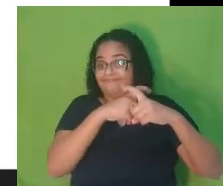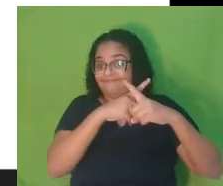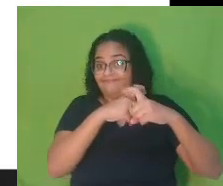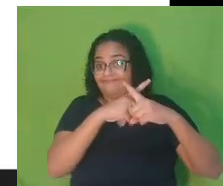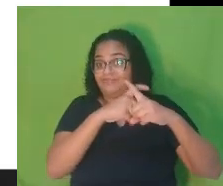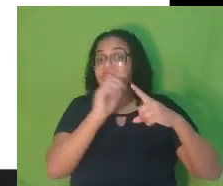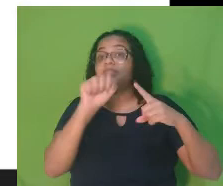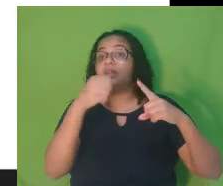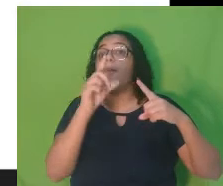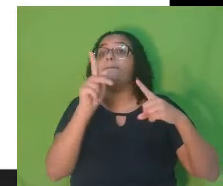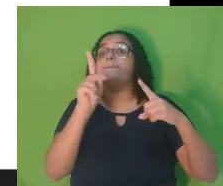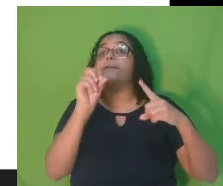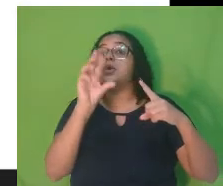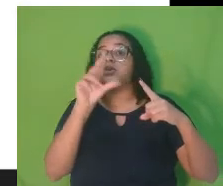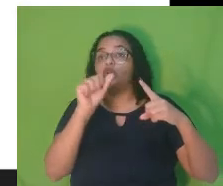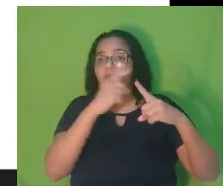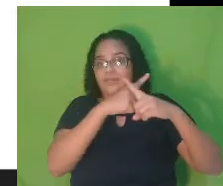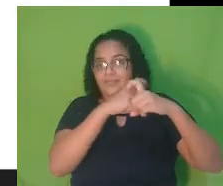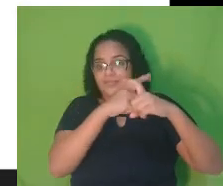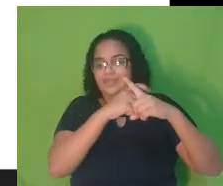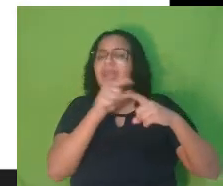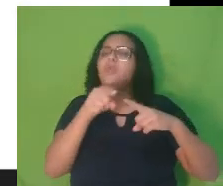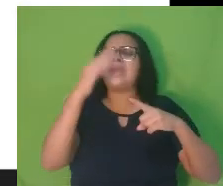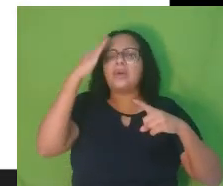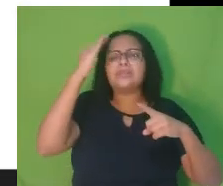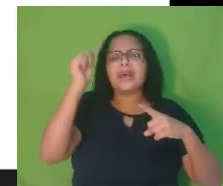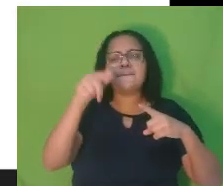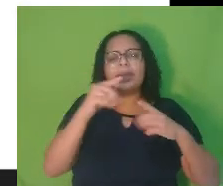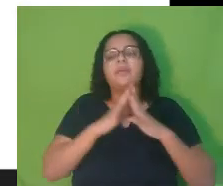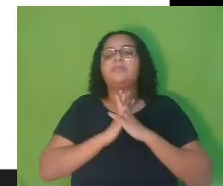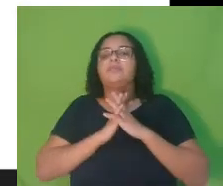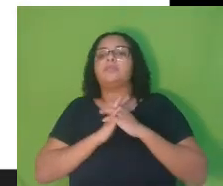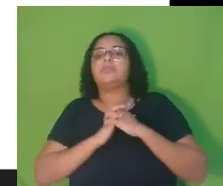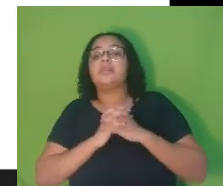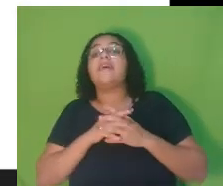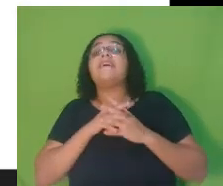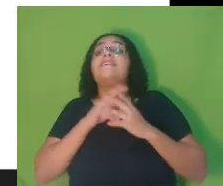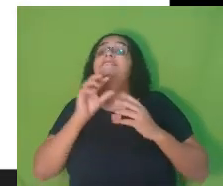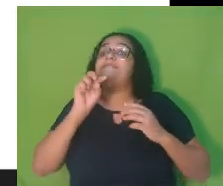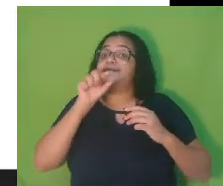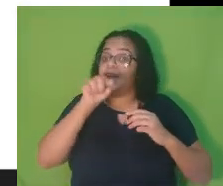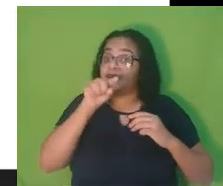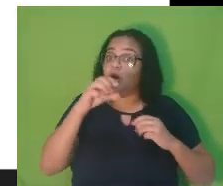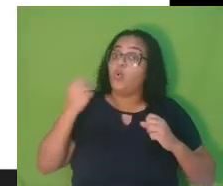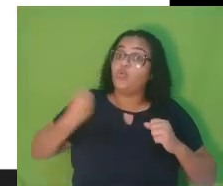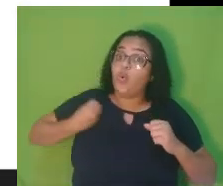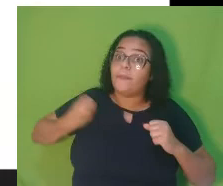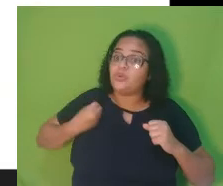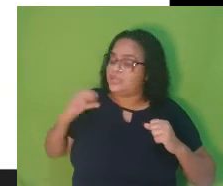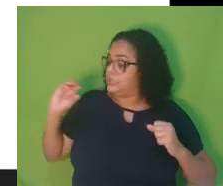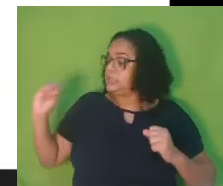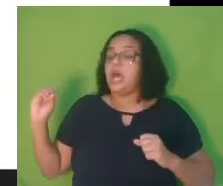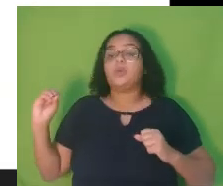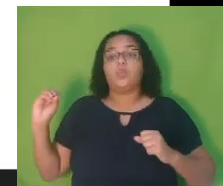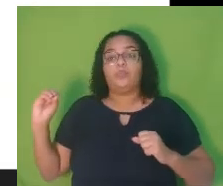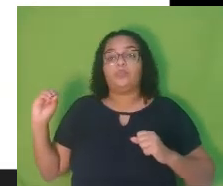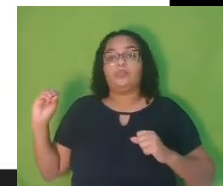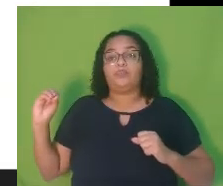E aí eu quero saber se essa função vale 0,